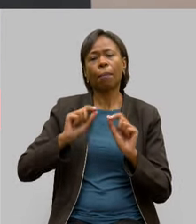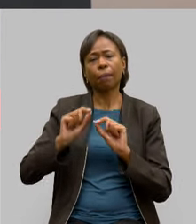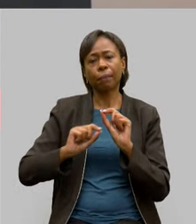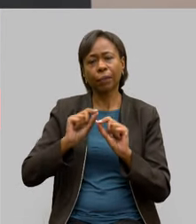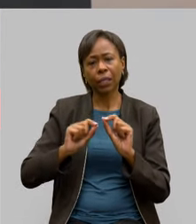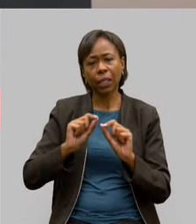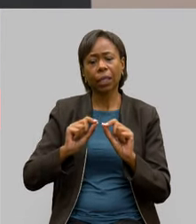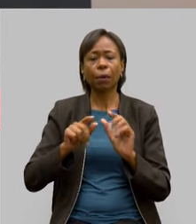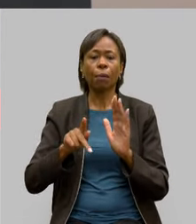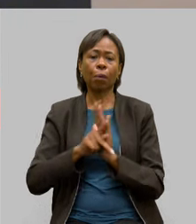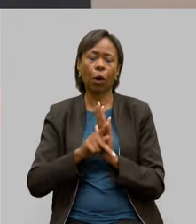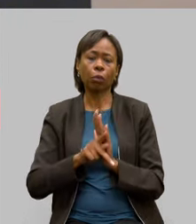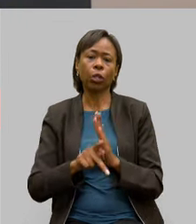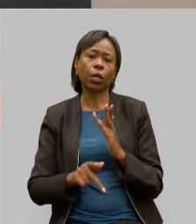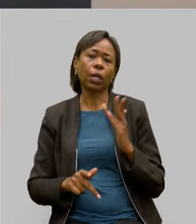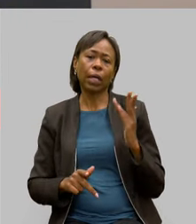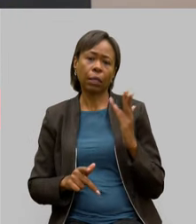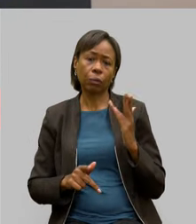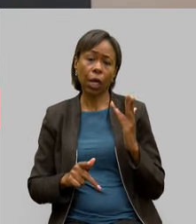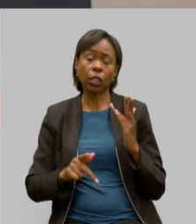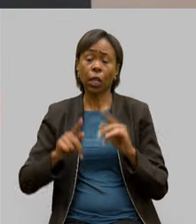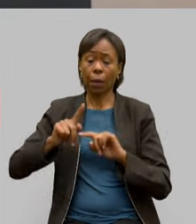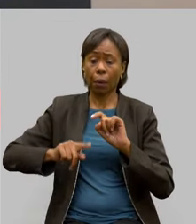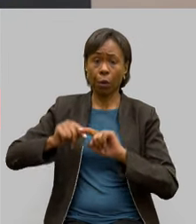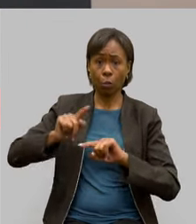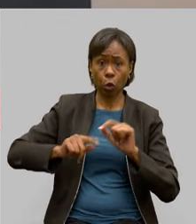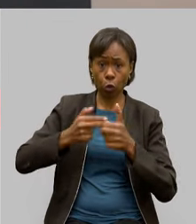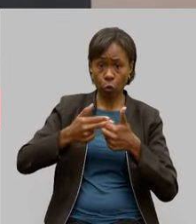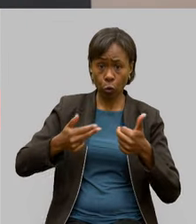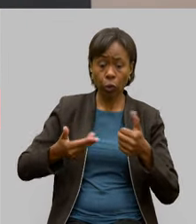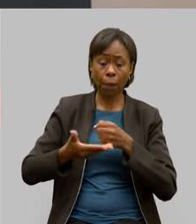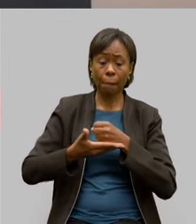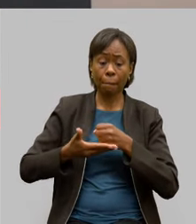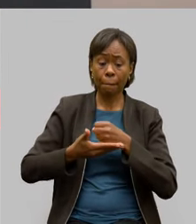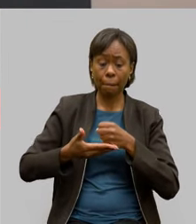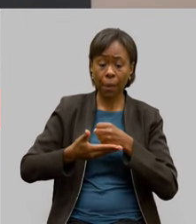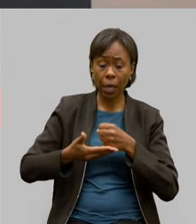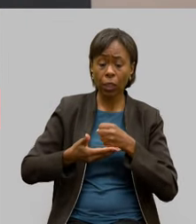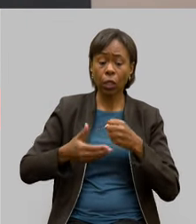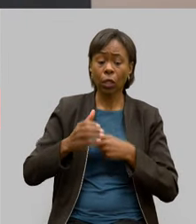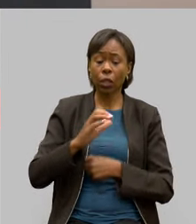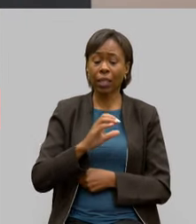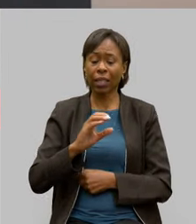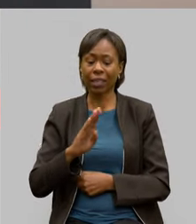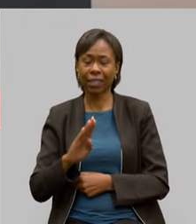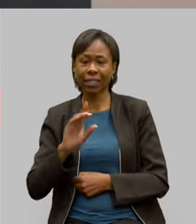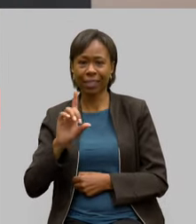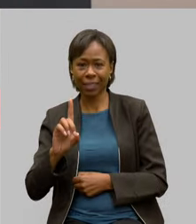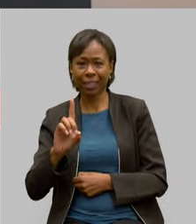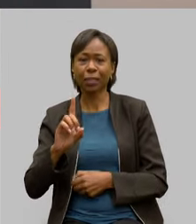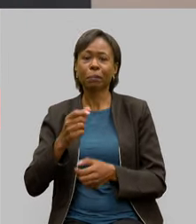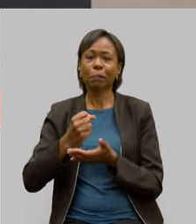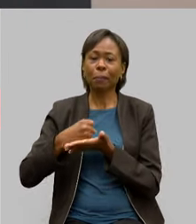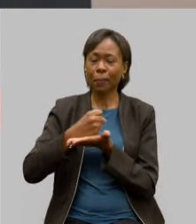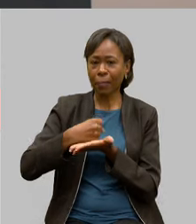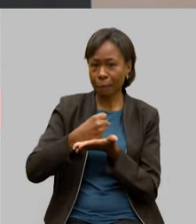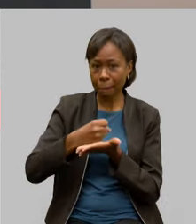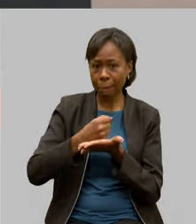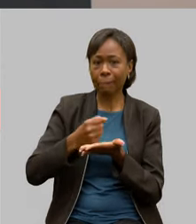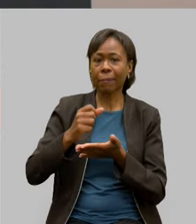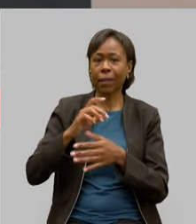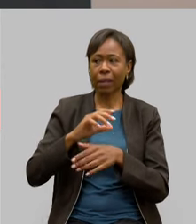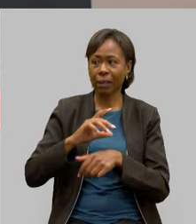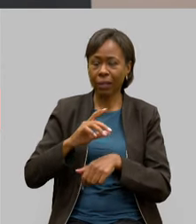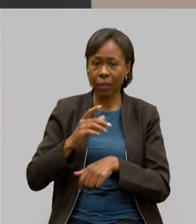canabinoides em produtos à base de cannabis para fins medicinais com proposta de inclusão